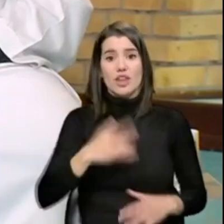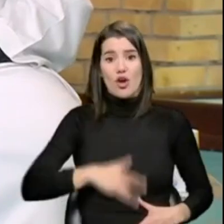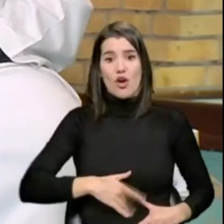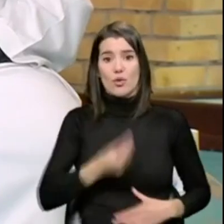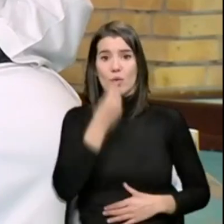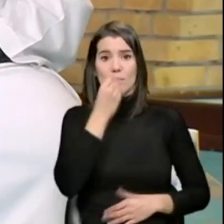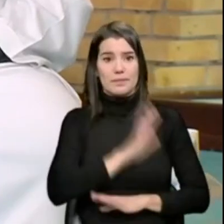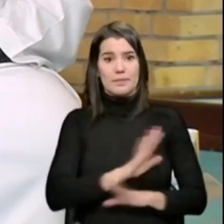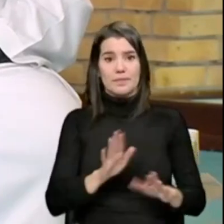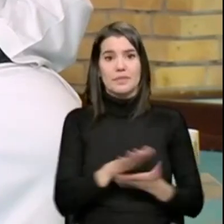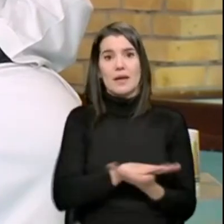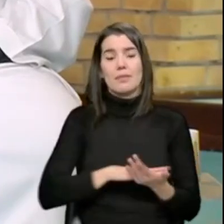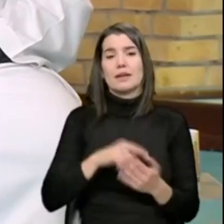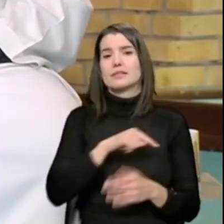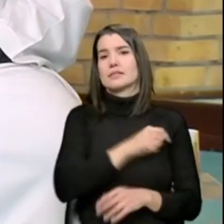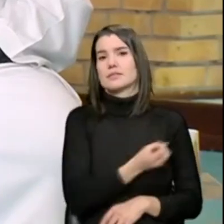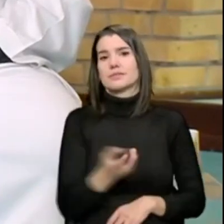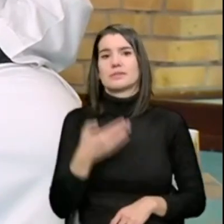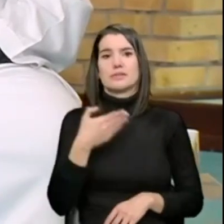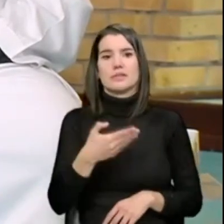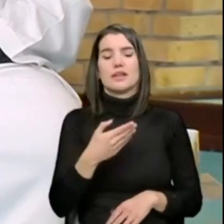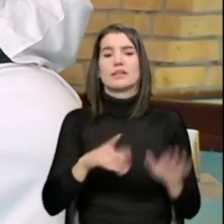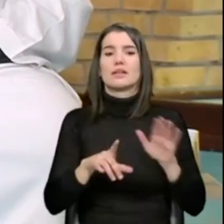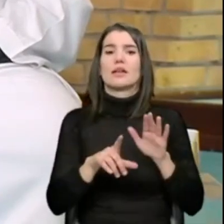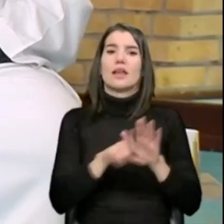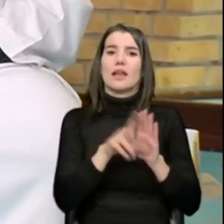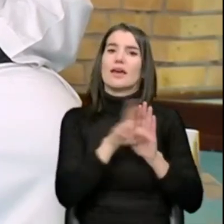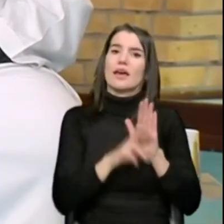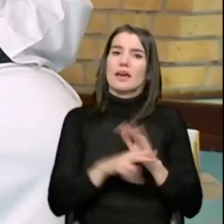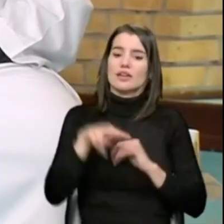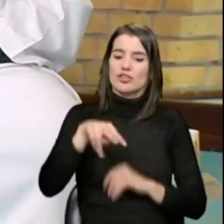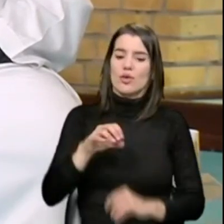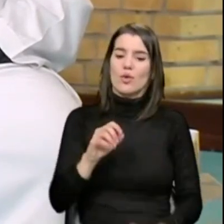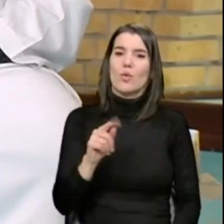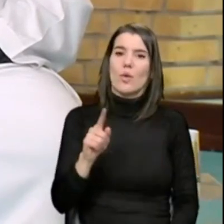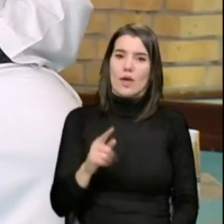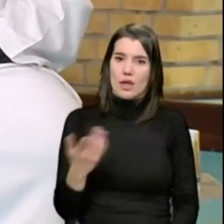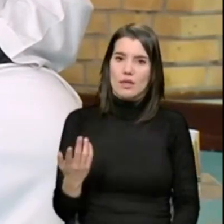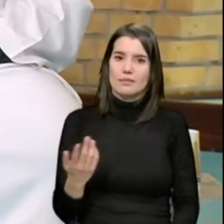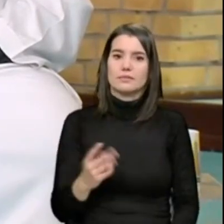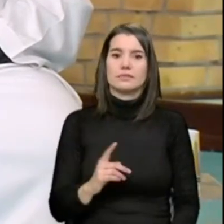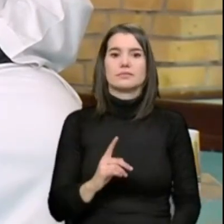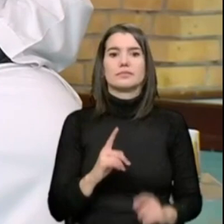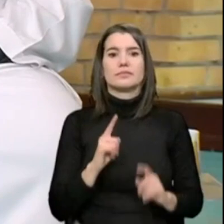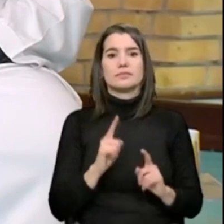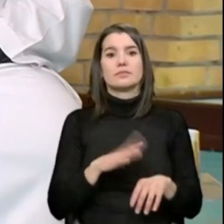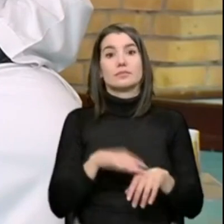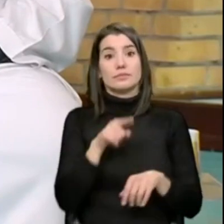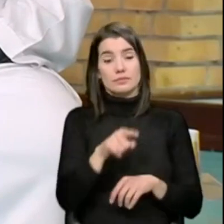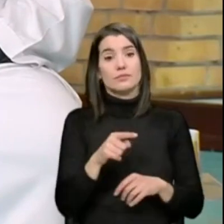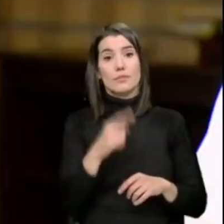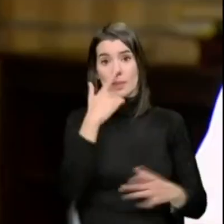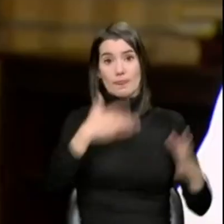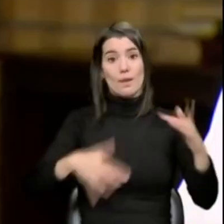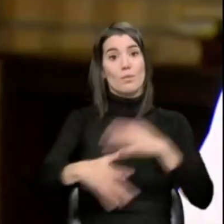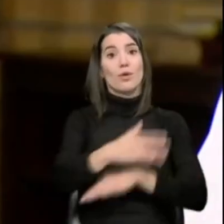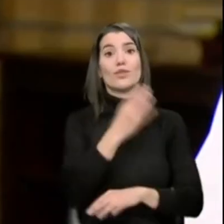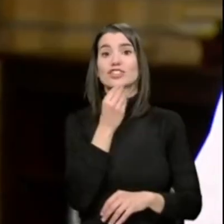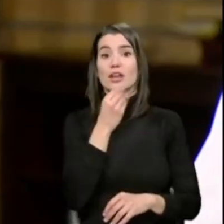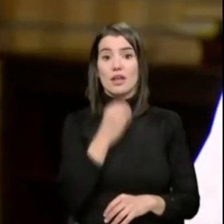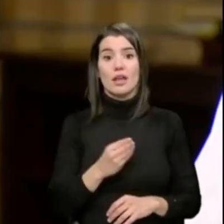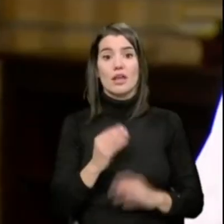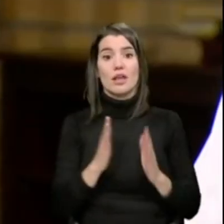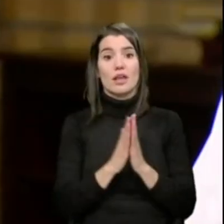Estas 7 bases fundamentais das leis de Noé são, digamos que, Por isso é que o povo de Israel, o povo judeu, nunca foi um